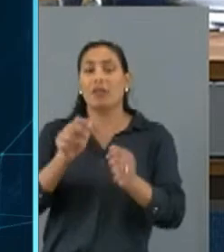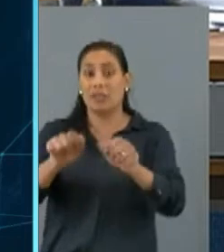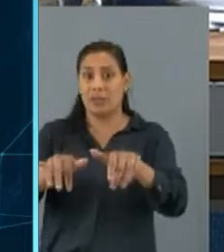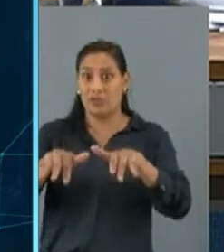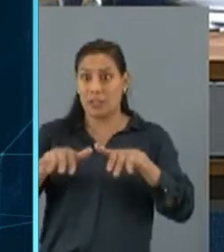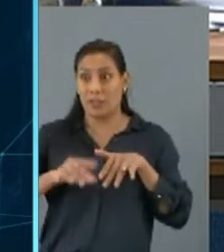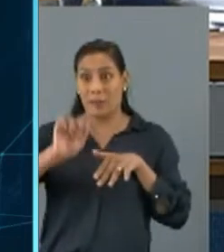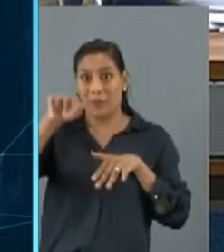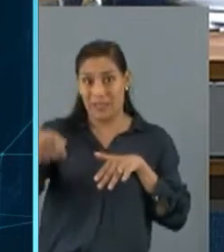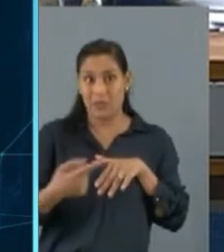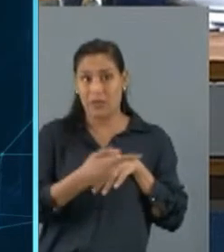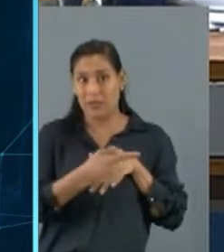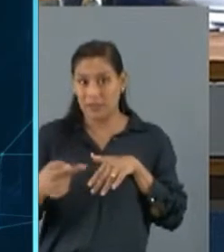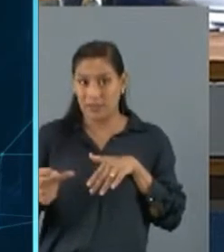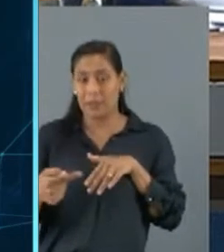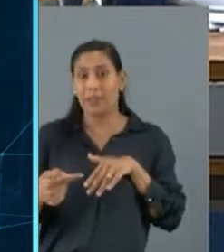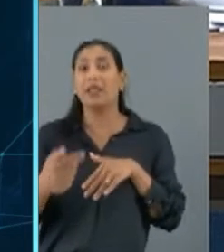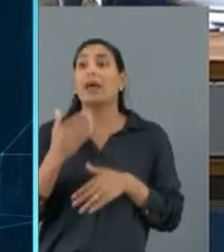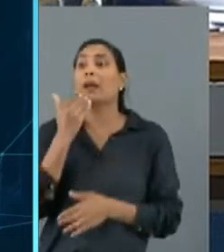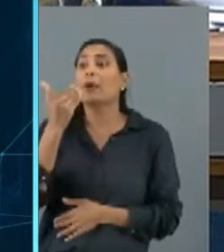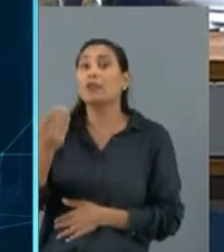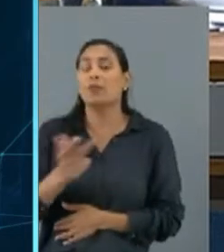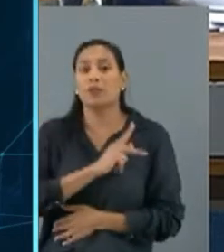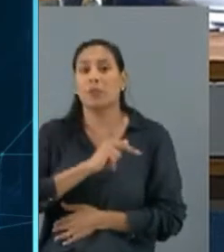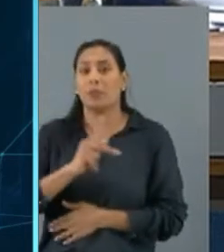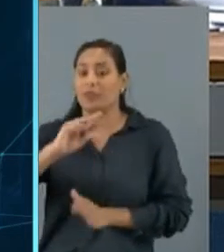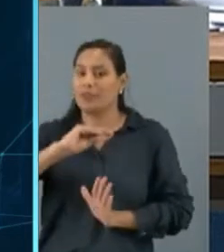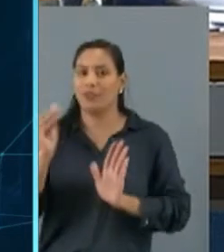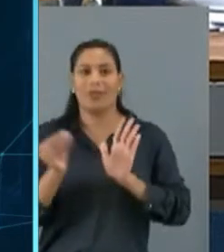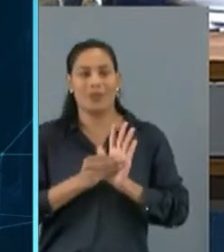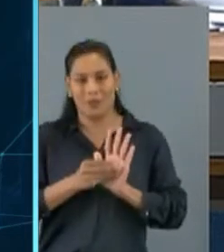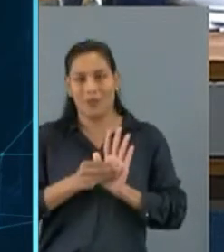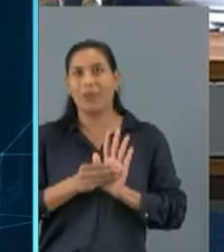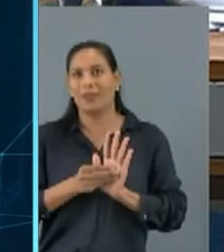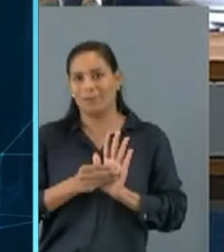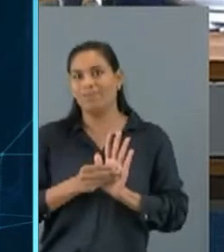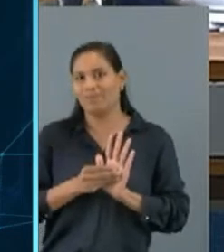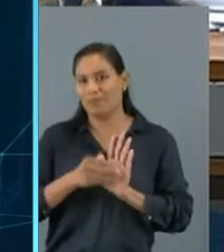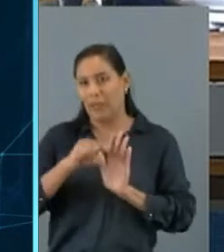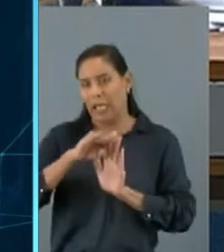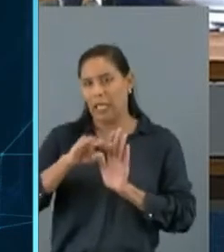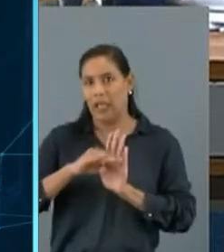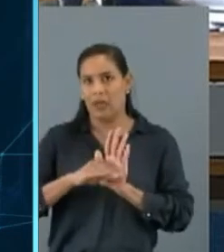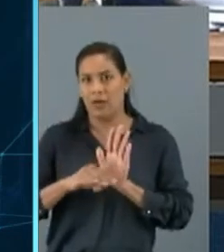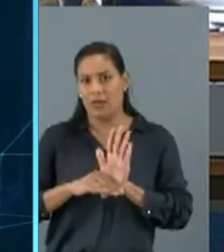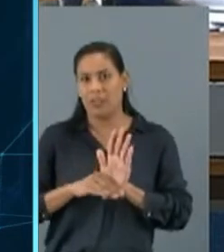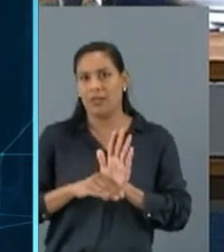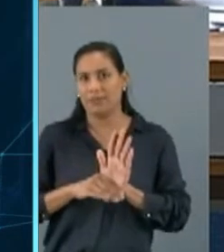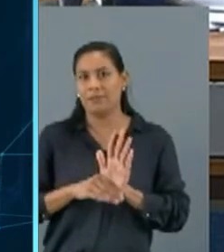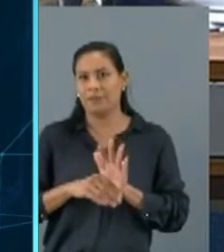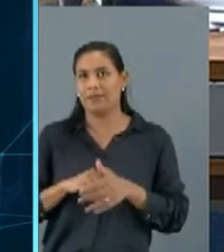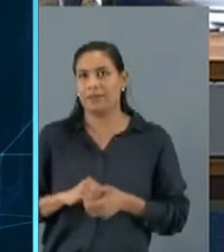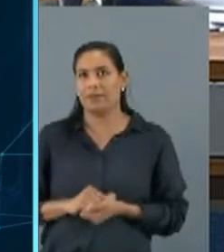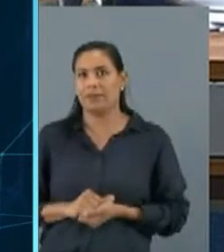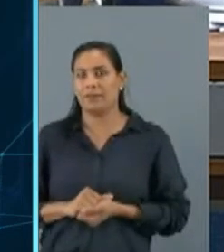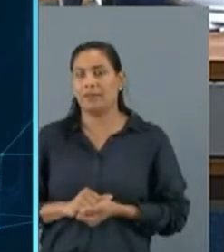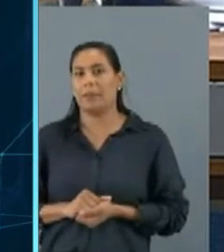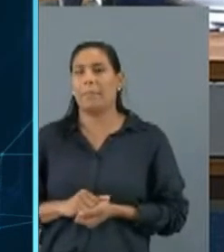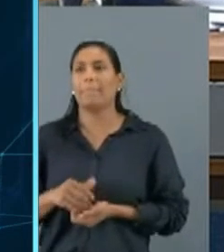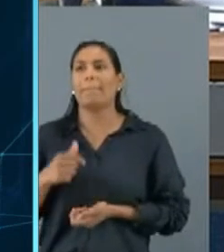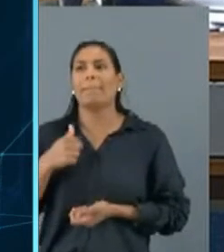tendo direito à ampla defesa ao contraditório, e aqui, dentro do Brasil, como diria o nosso patrono do Senado Federal,